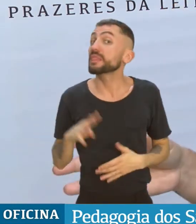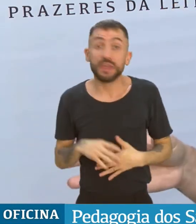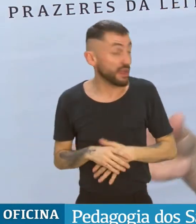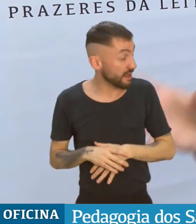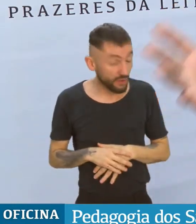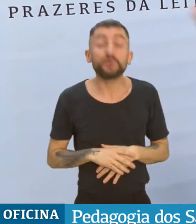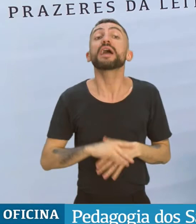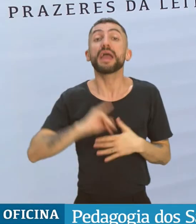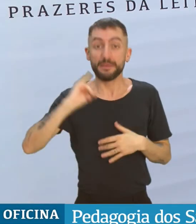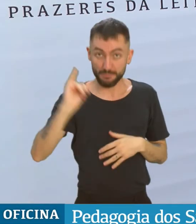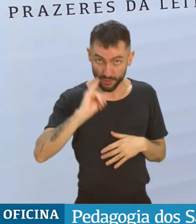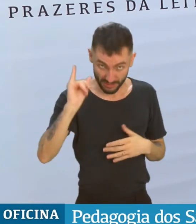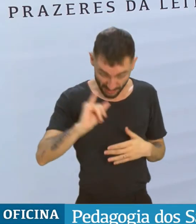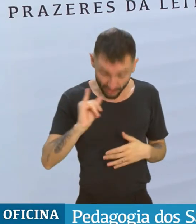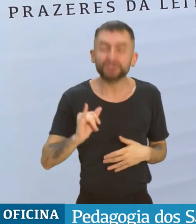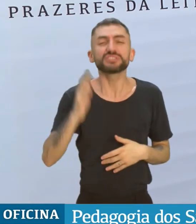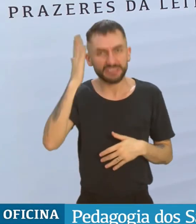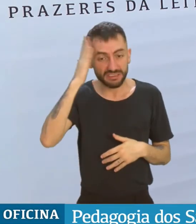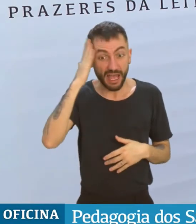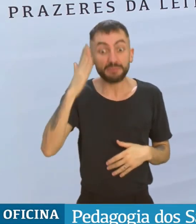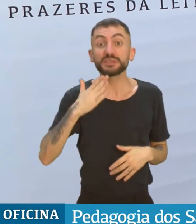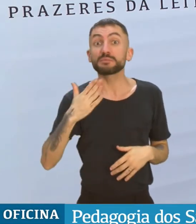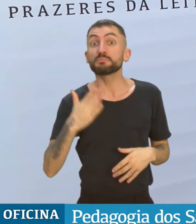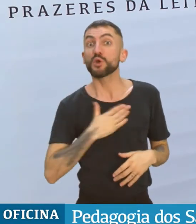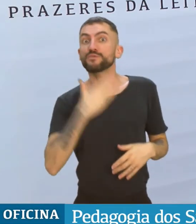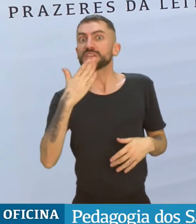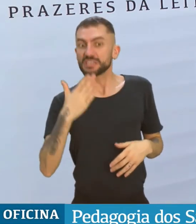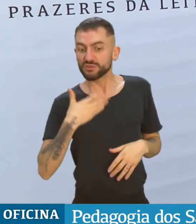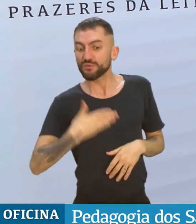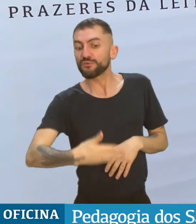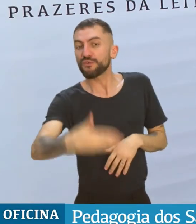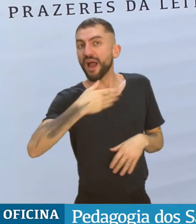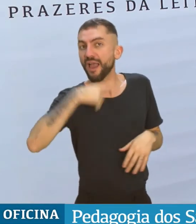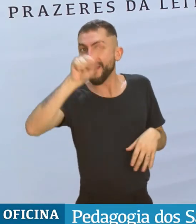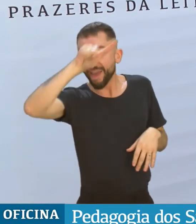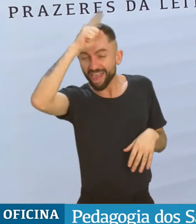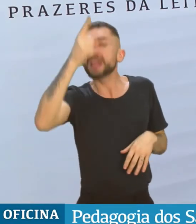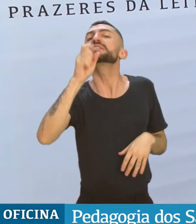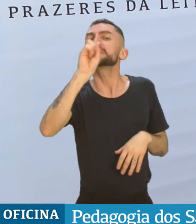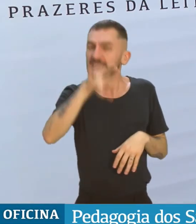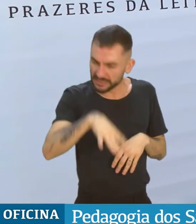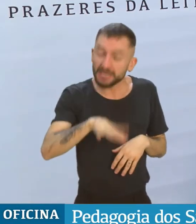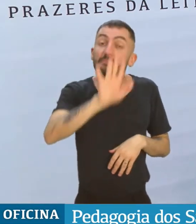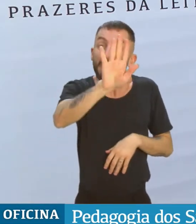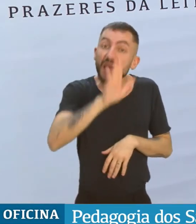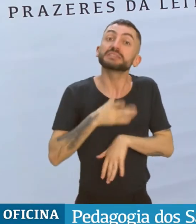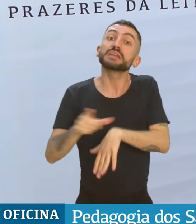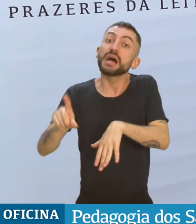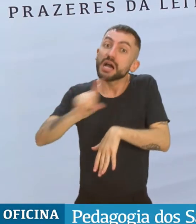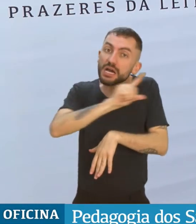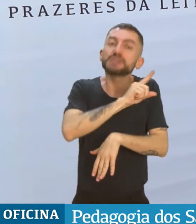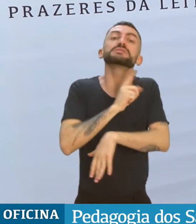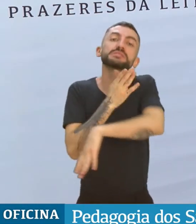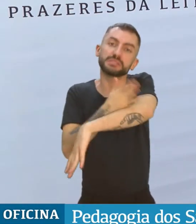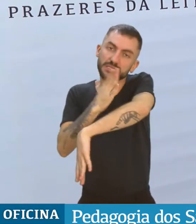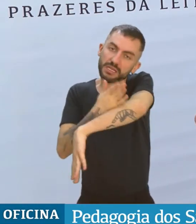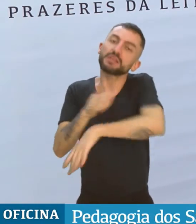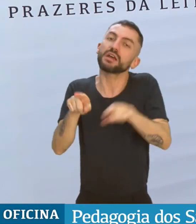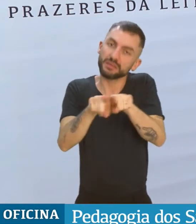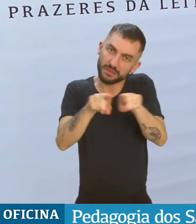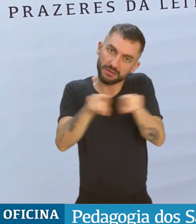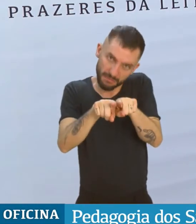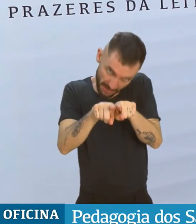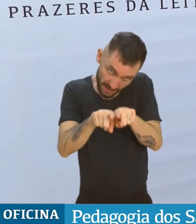e improviso é bom, desde que você sabe o que você está fazendo. E aí, dentro desse seu saber que você